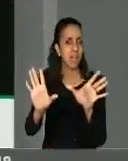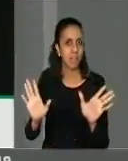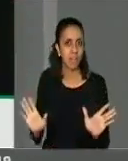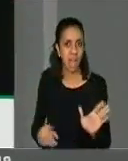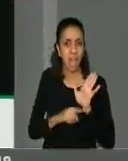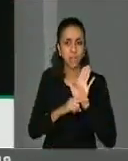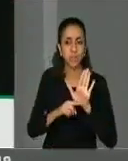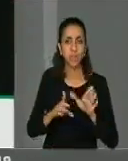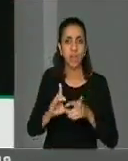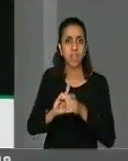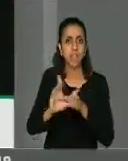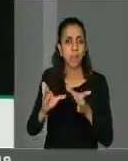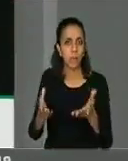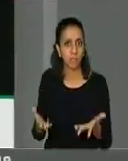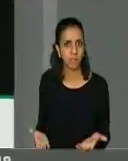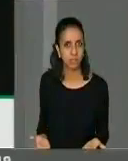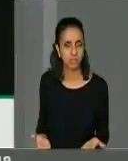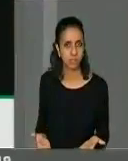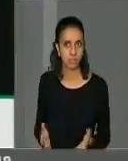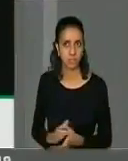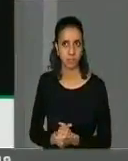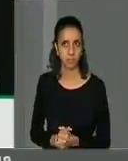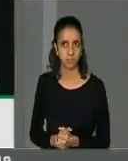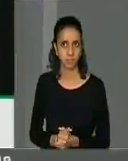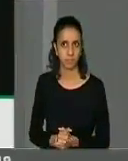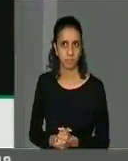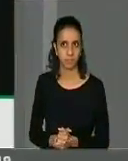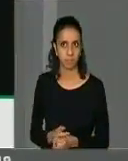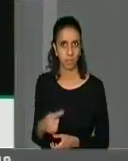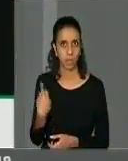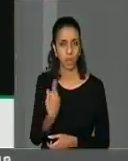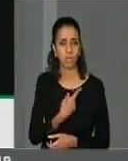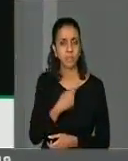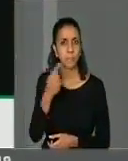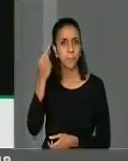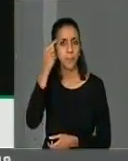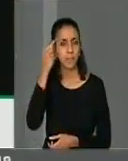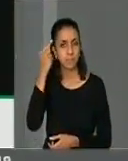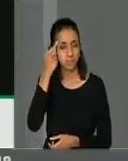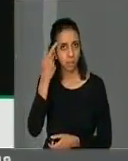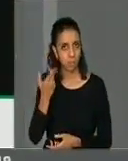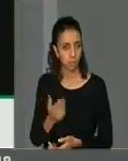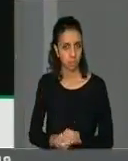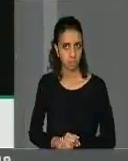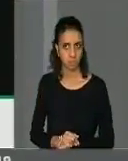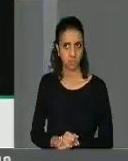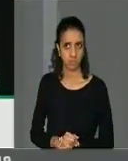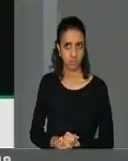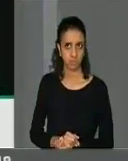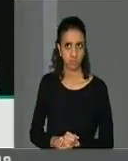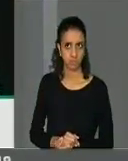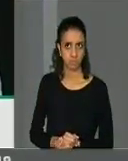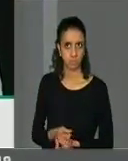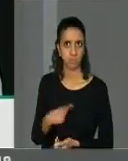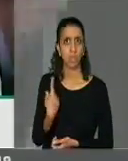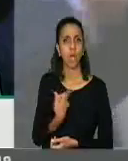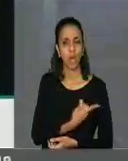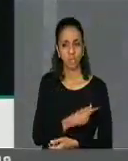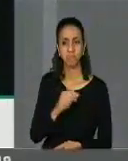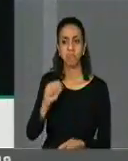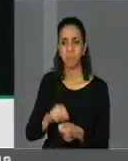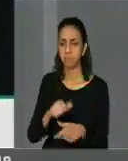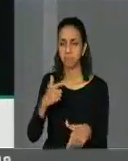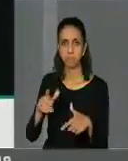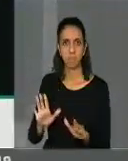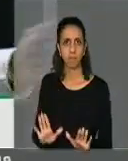democracia desse país para pensar e fazer aquilo que eles têm como